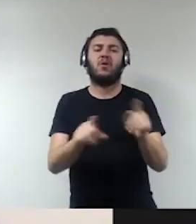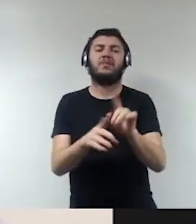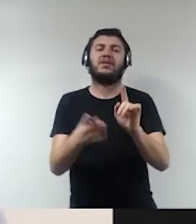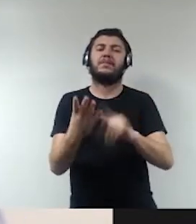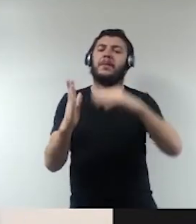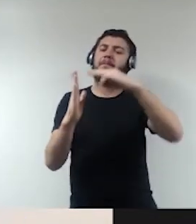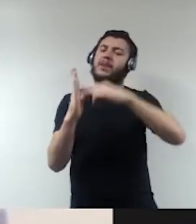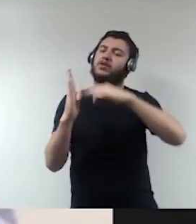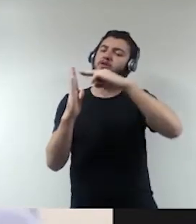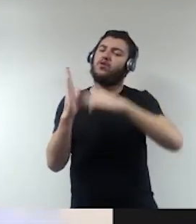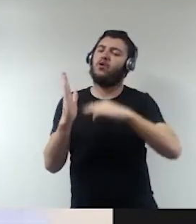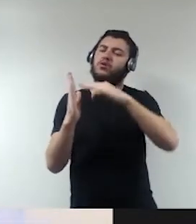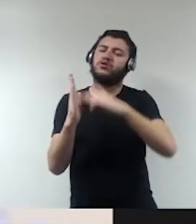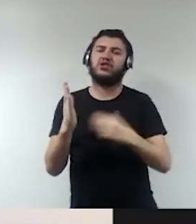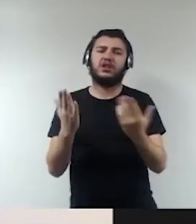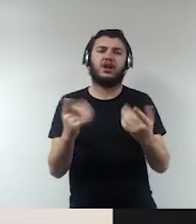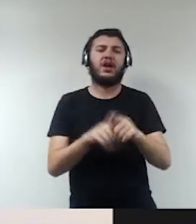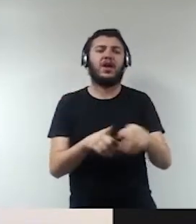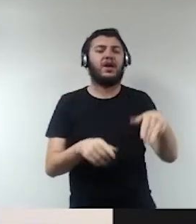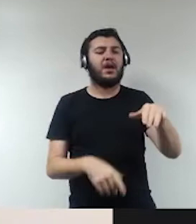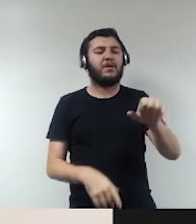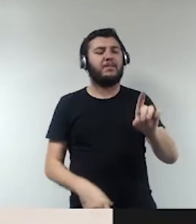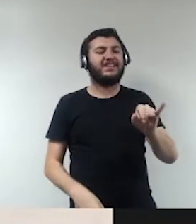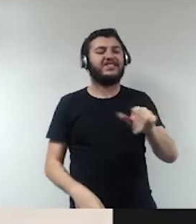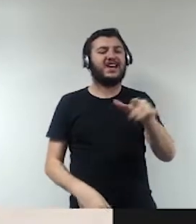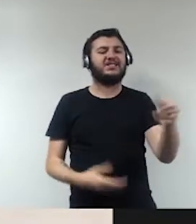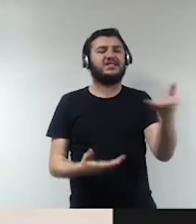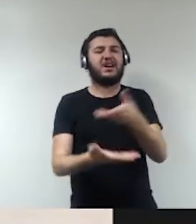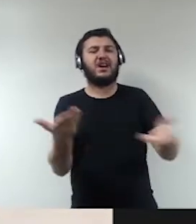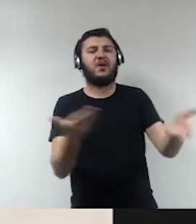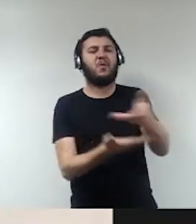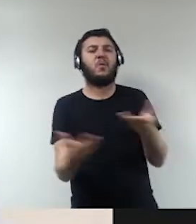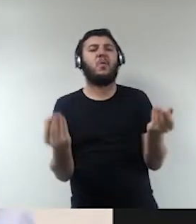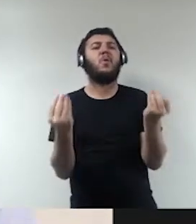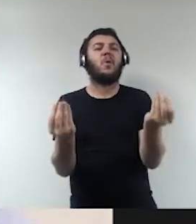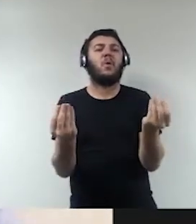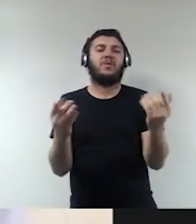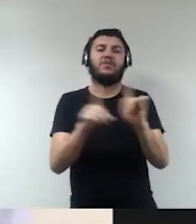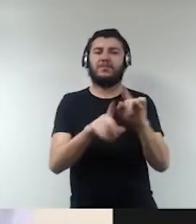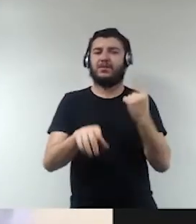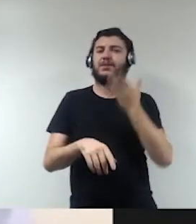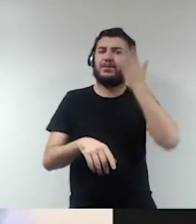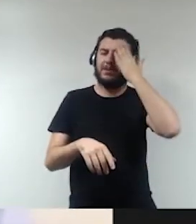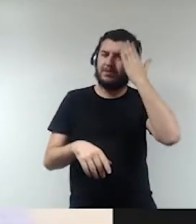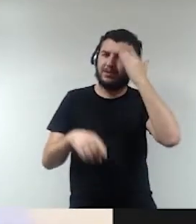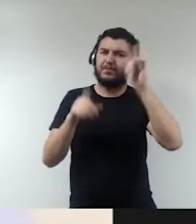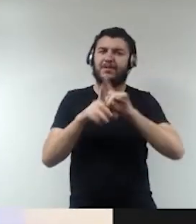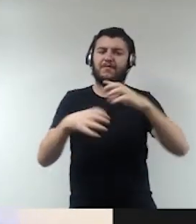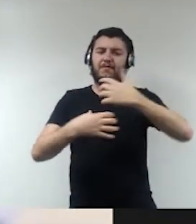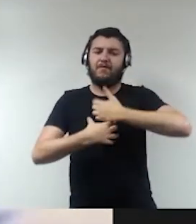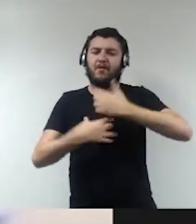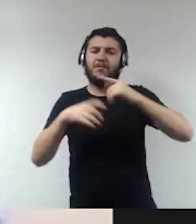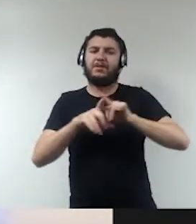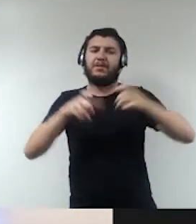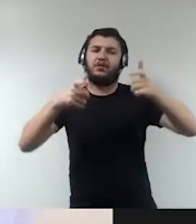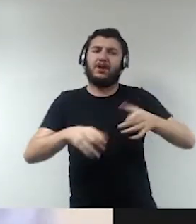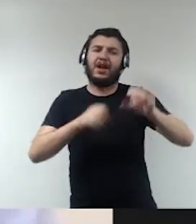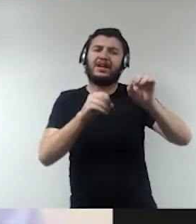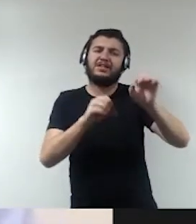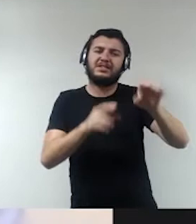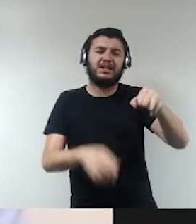metodologia da mediação, porque existem diferentes escolas sobre a aplicação da